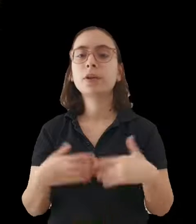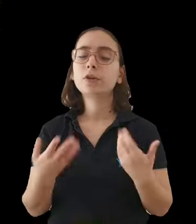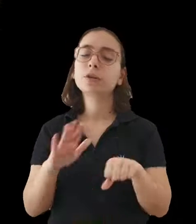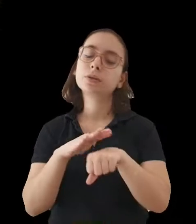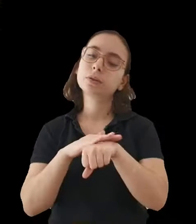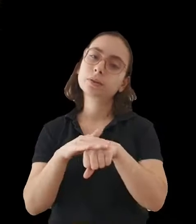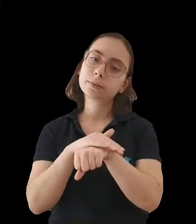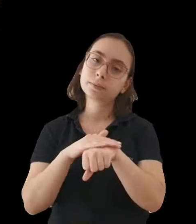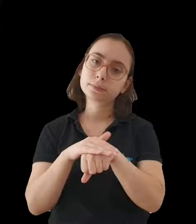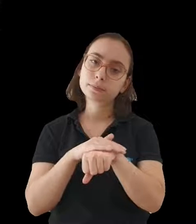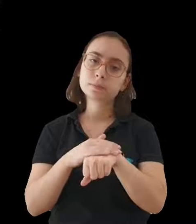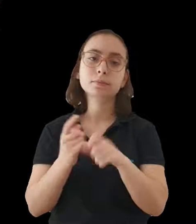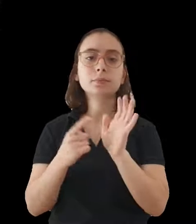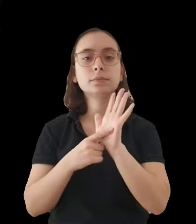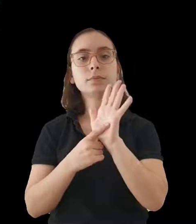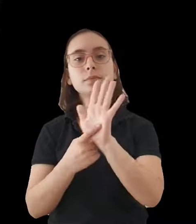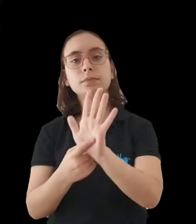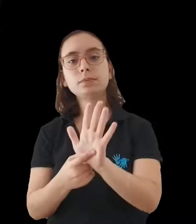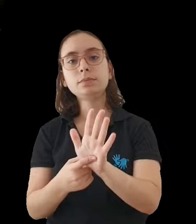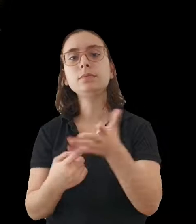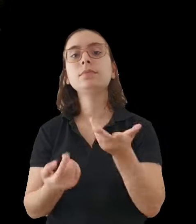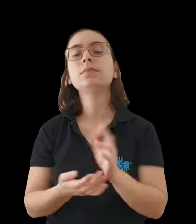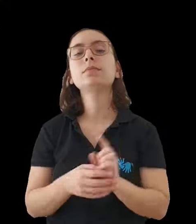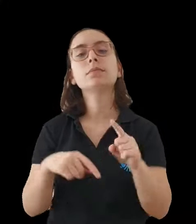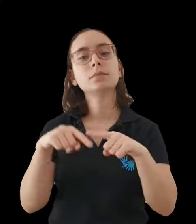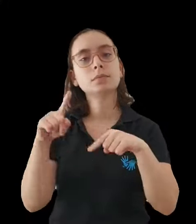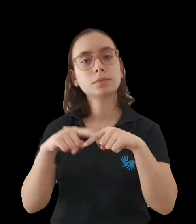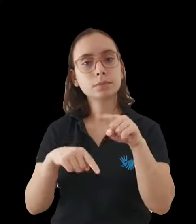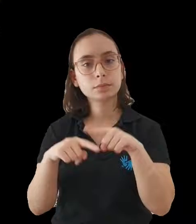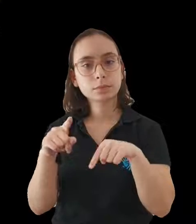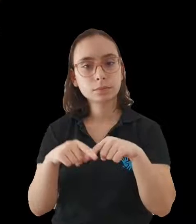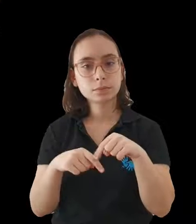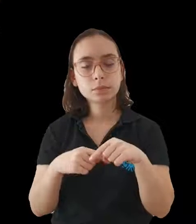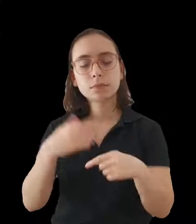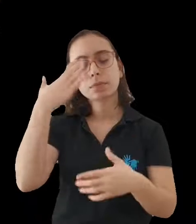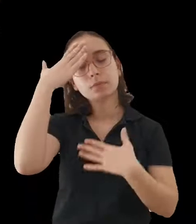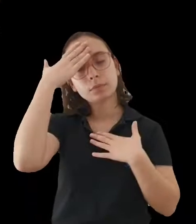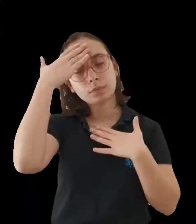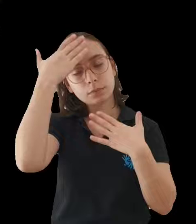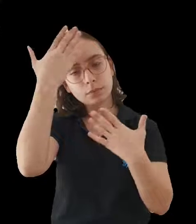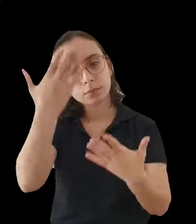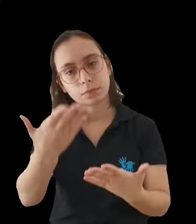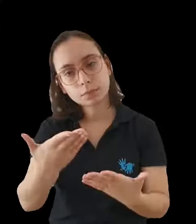vocês, apresentar esses materiais. Queria agradecer de vocês terem aqui,